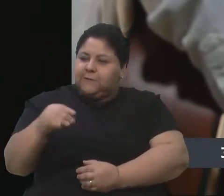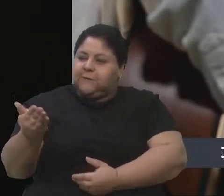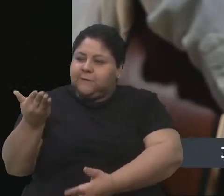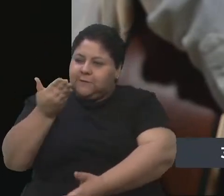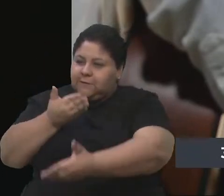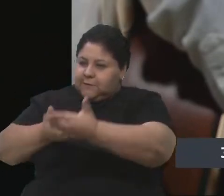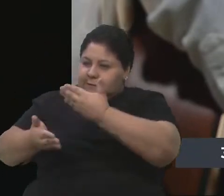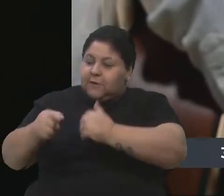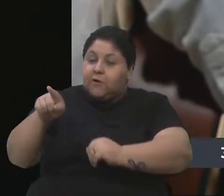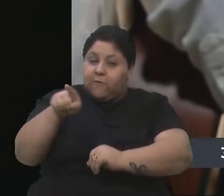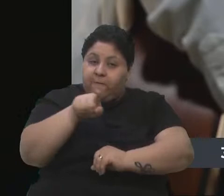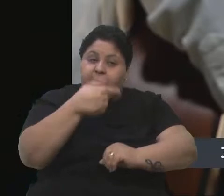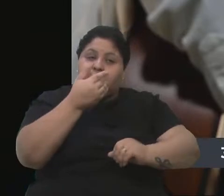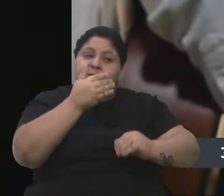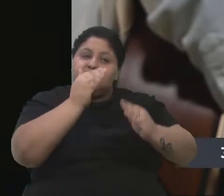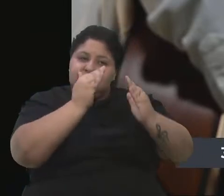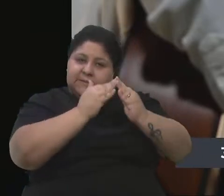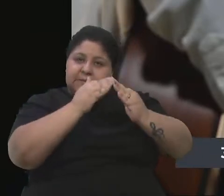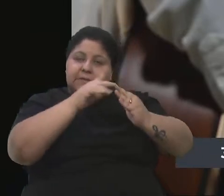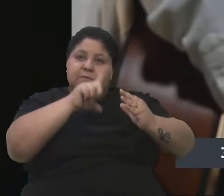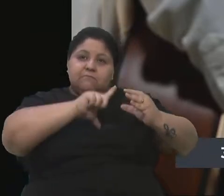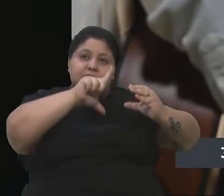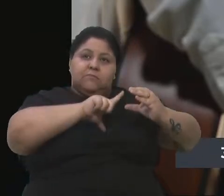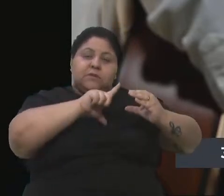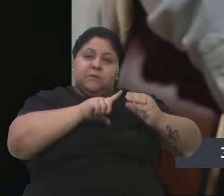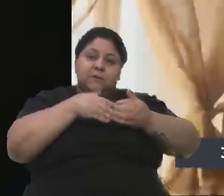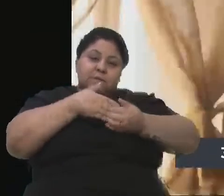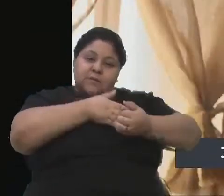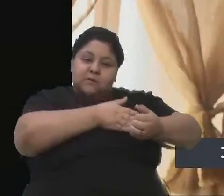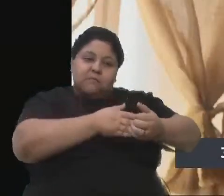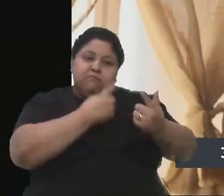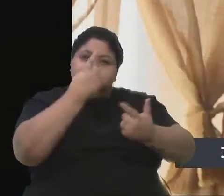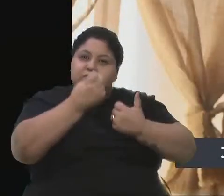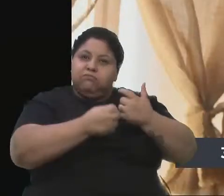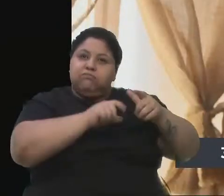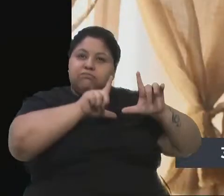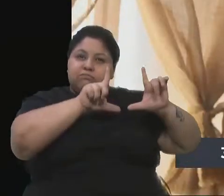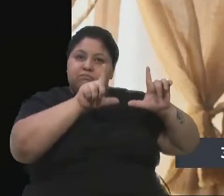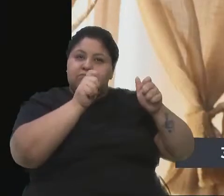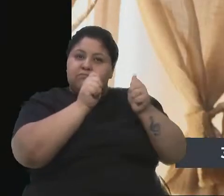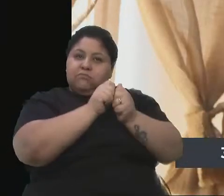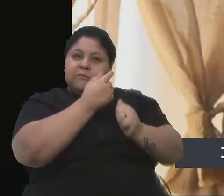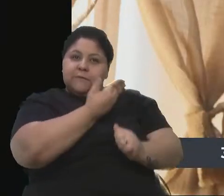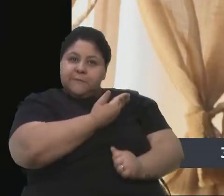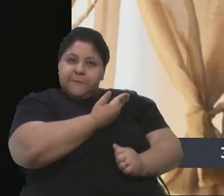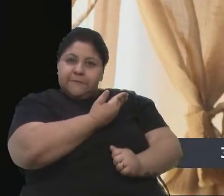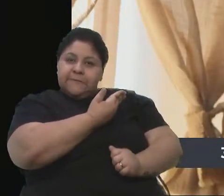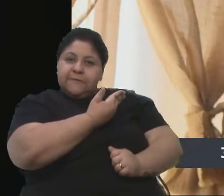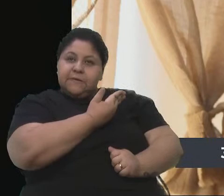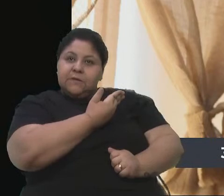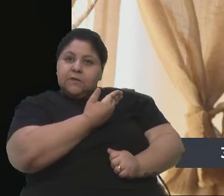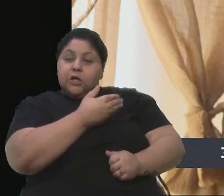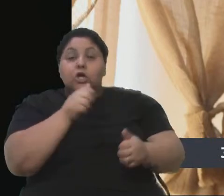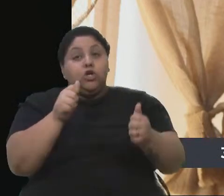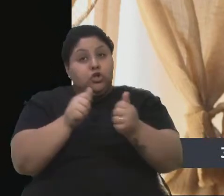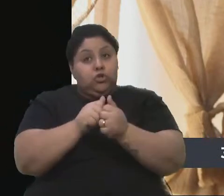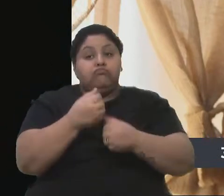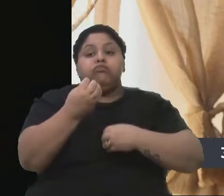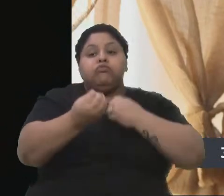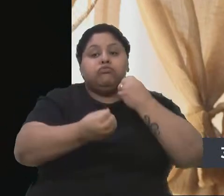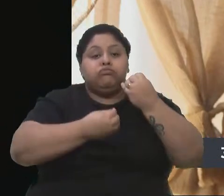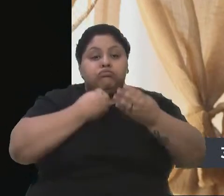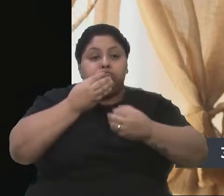também estão acompanhando algumas dessas imagens de quem esteve conosco. Entre os poetas que participaram, estavam